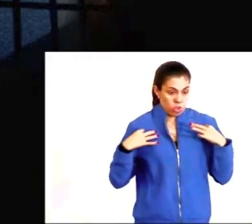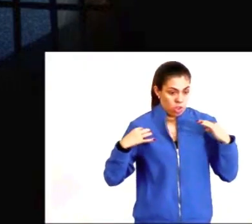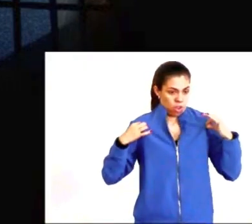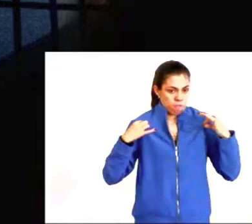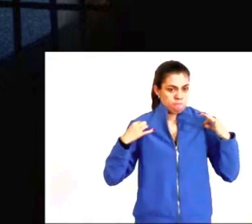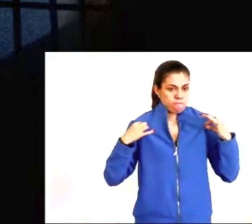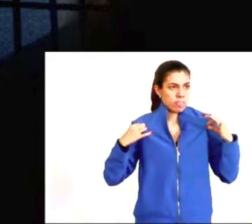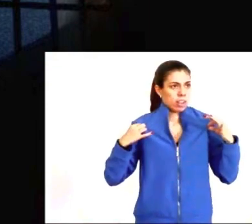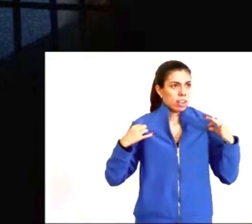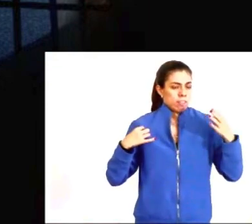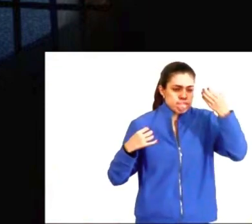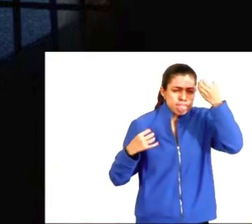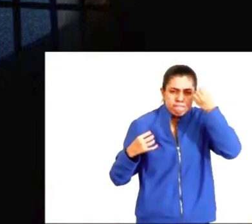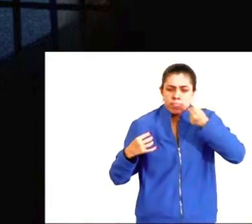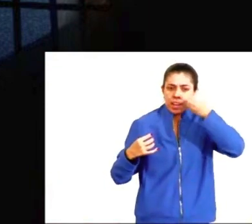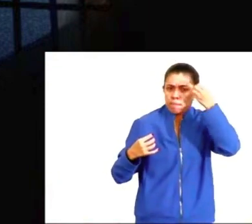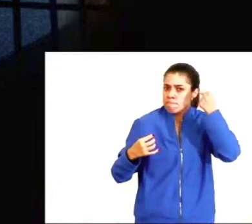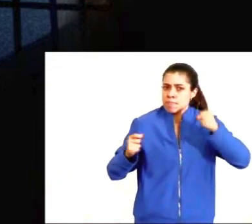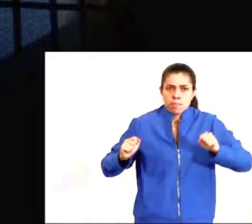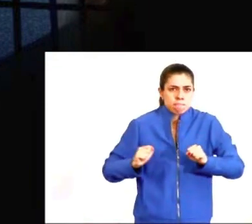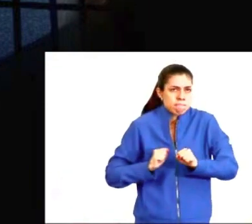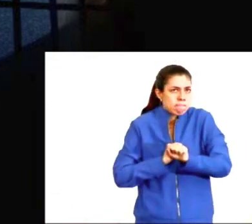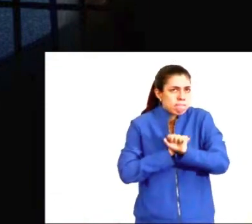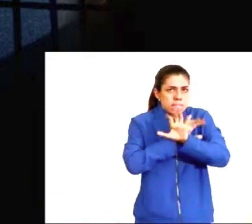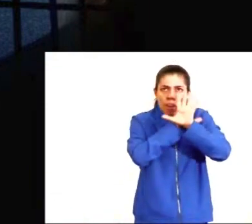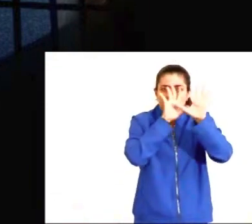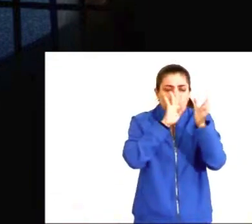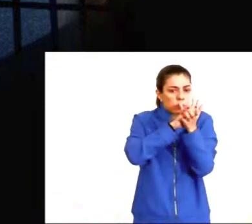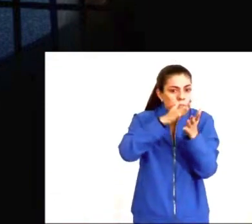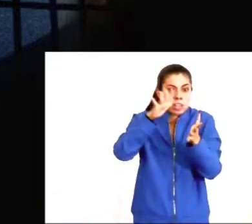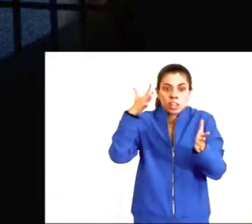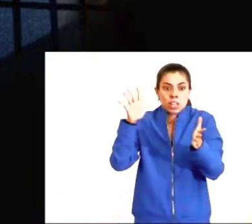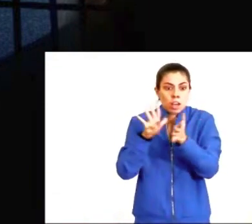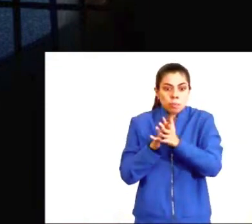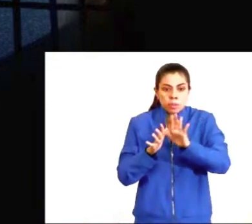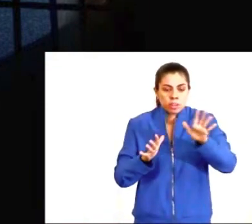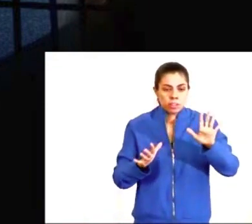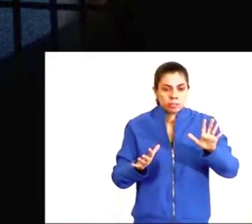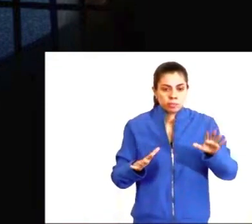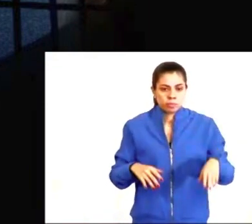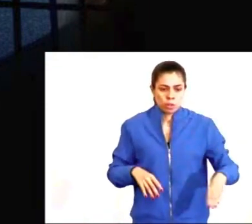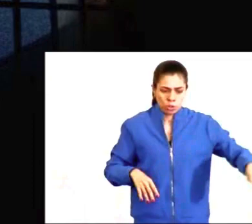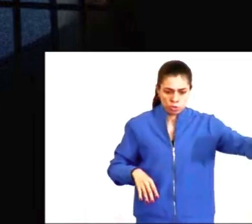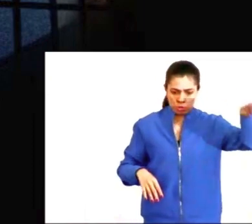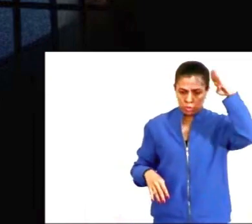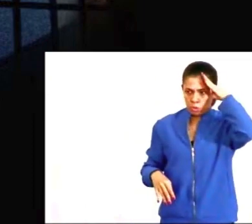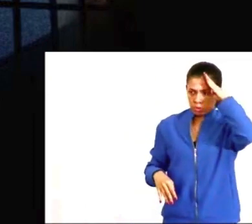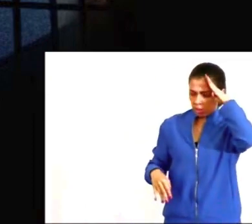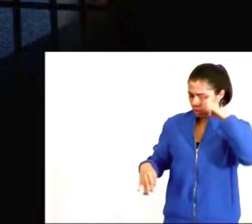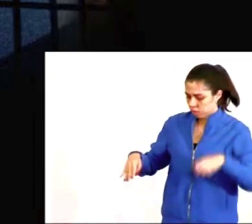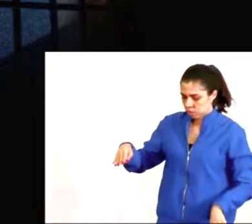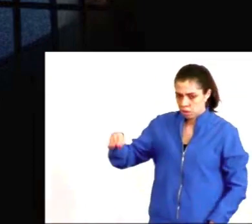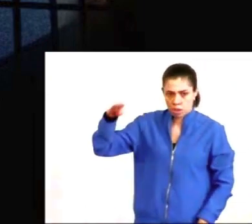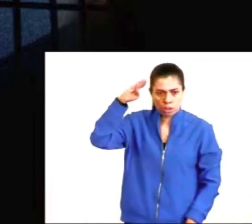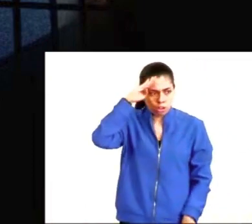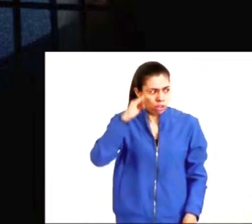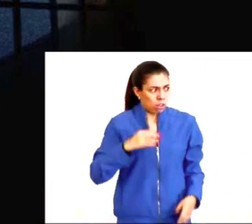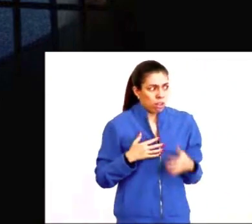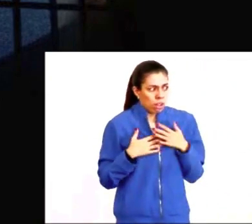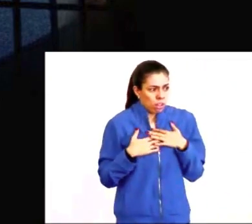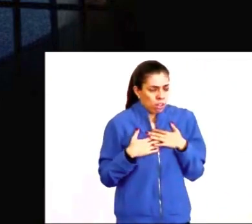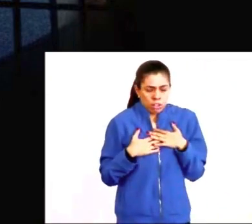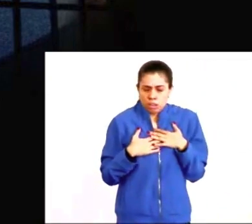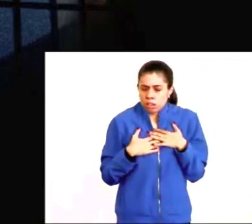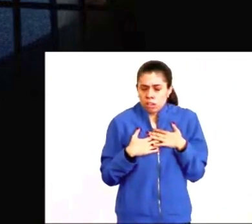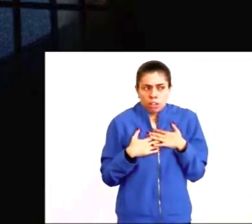como a neve. E os guardas tremeram espavoridos e ficaram como se